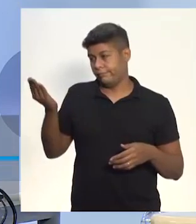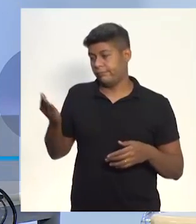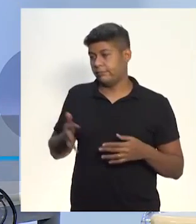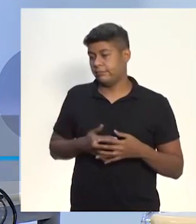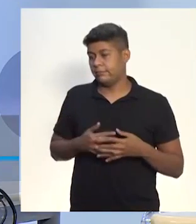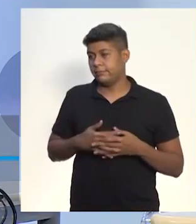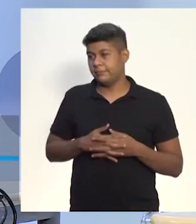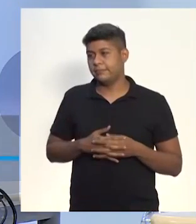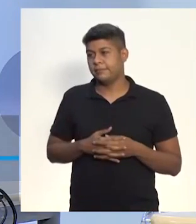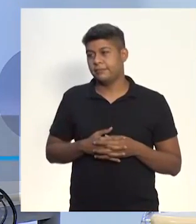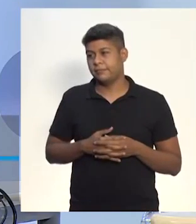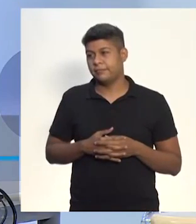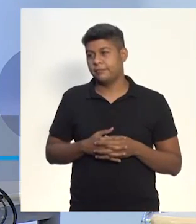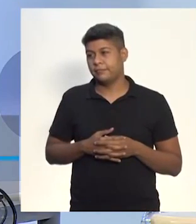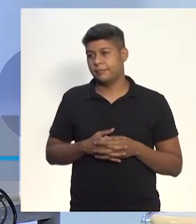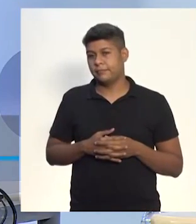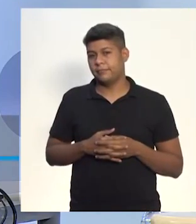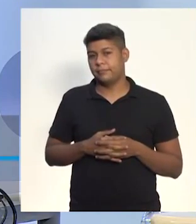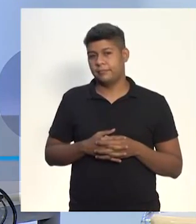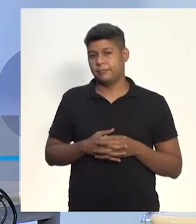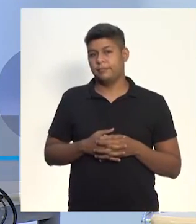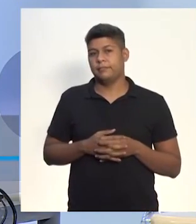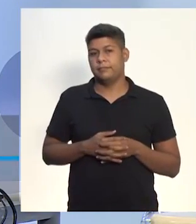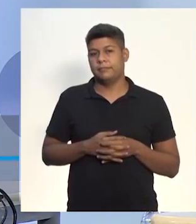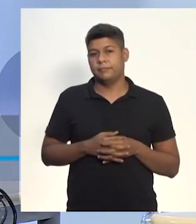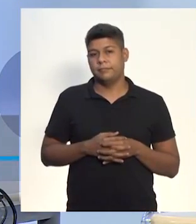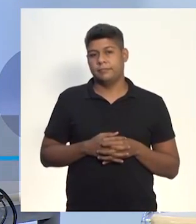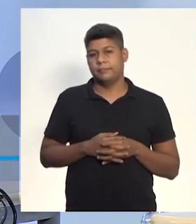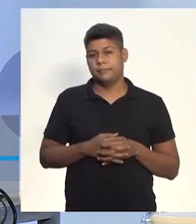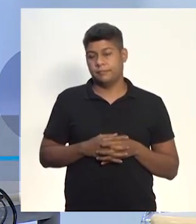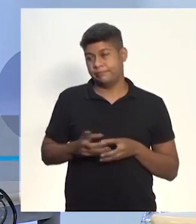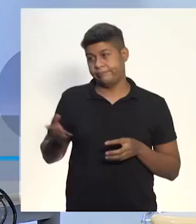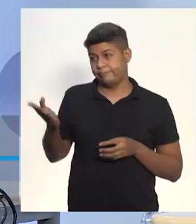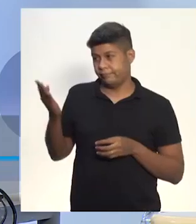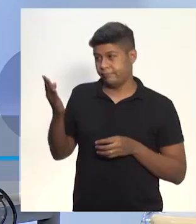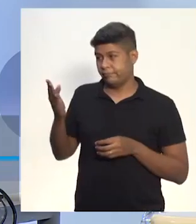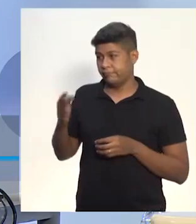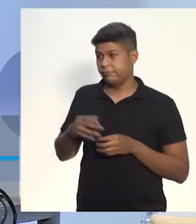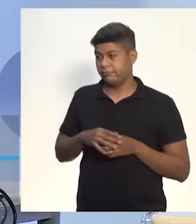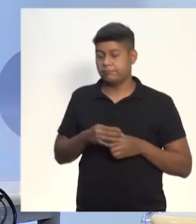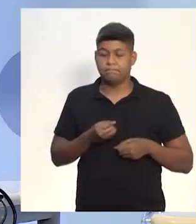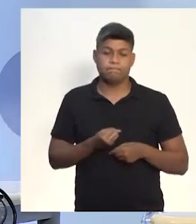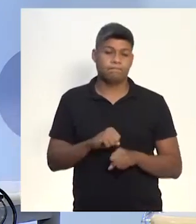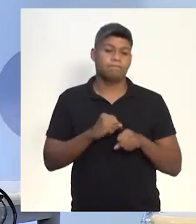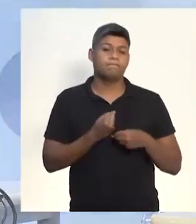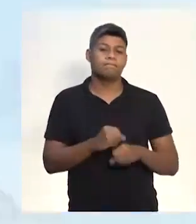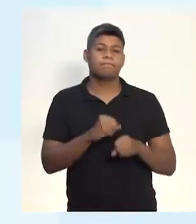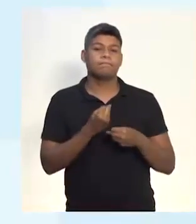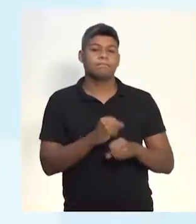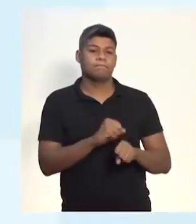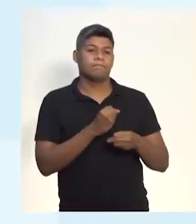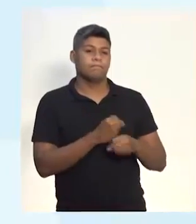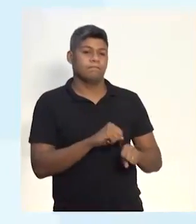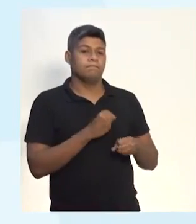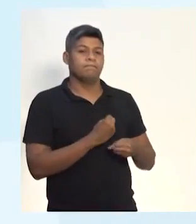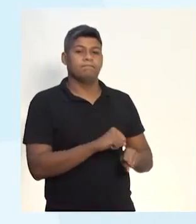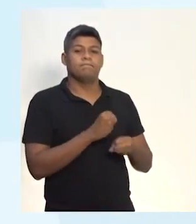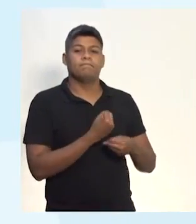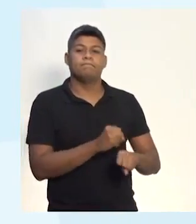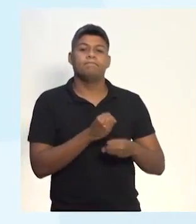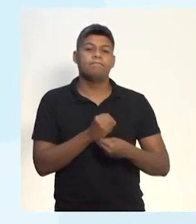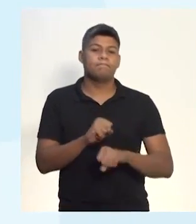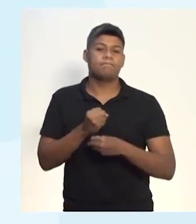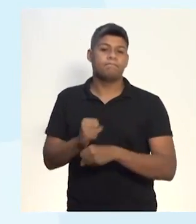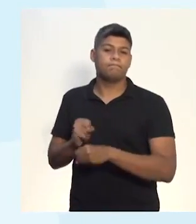imagem. Na próxima tela, aparece a Cosette varrendo, numa ilustração